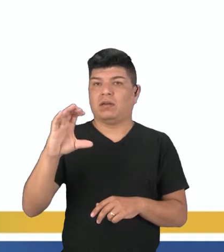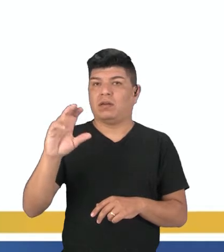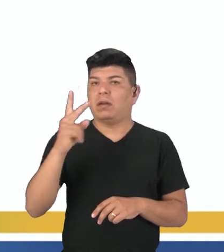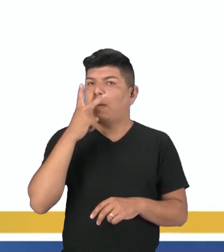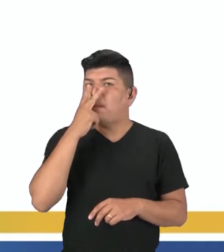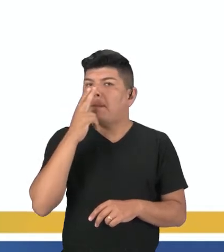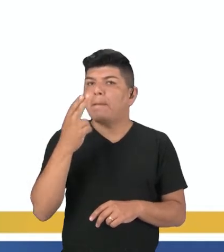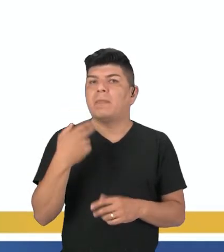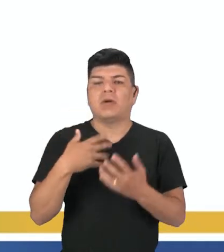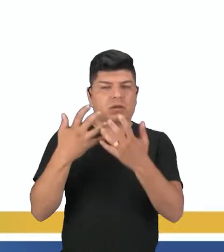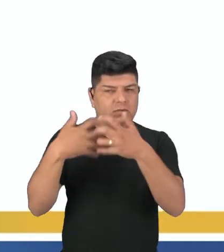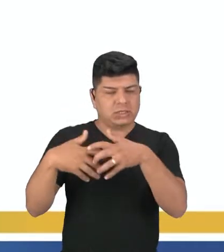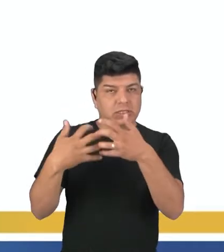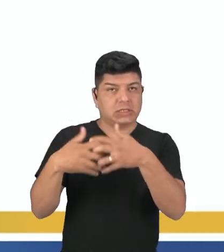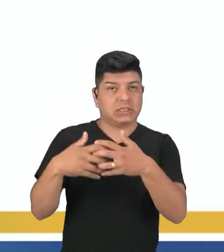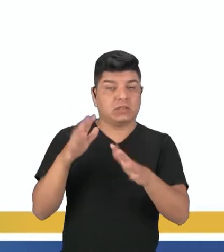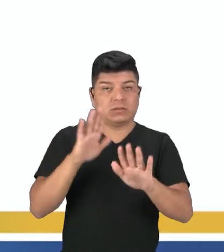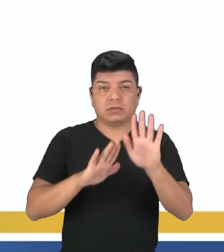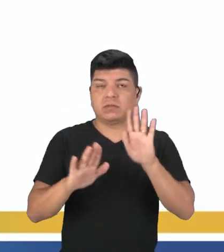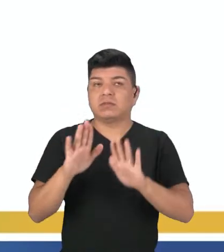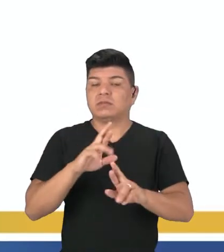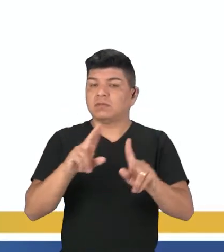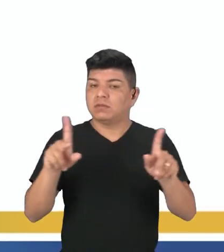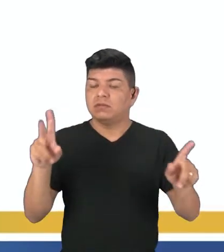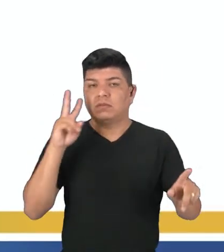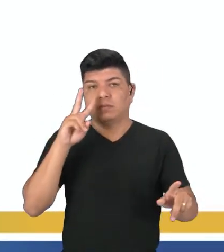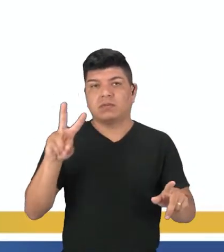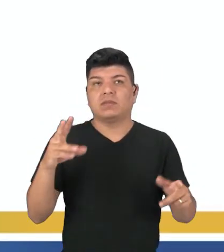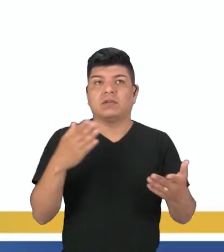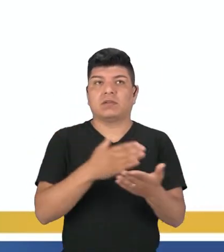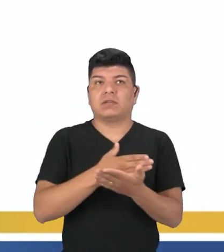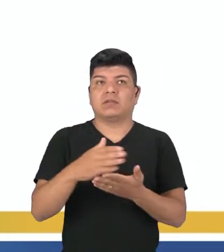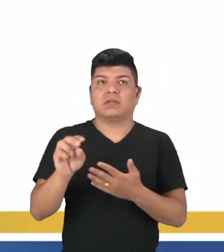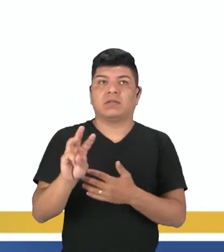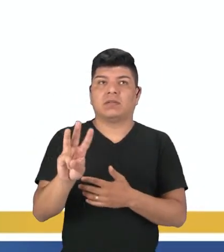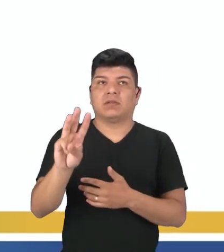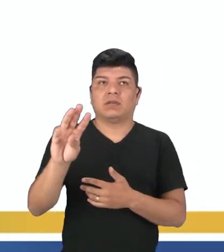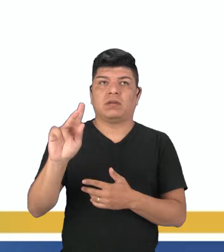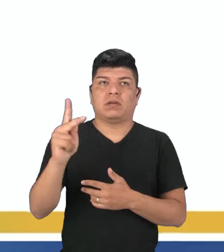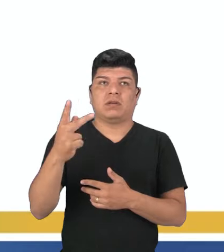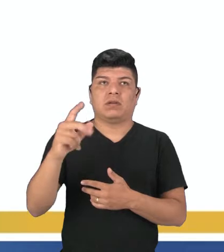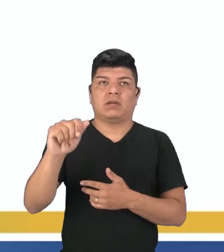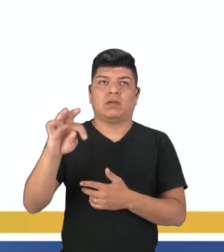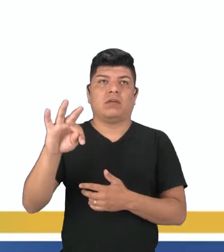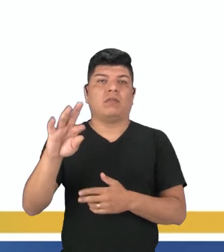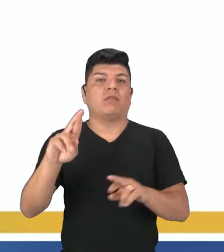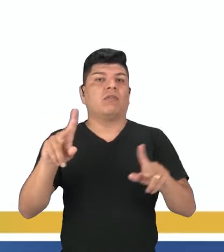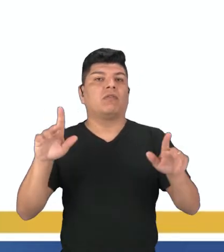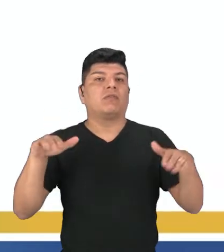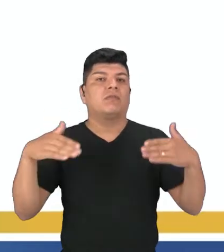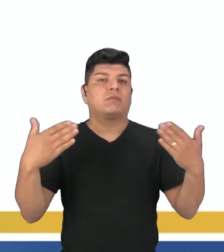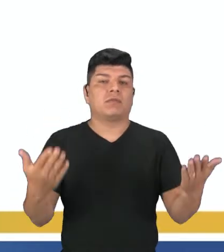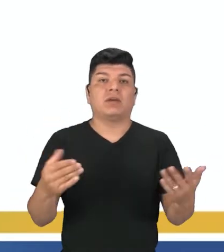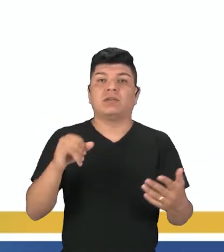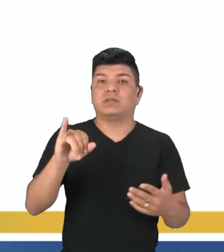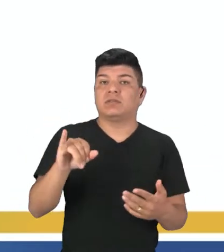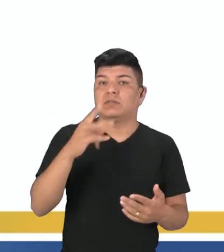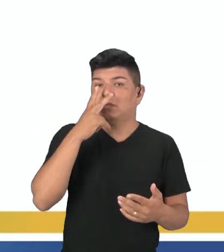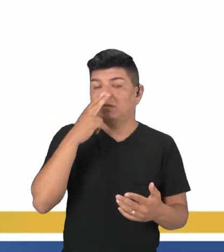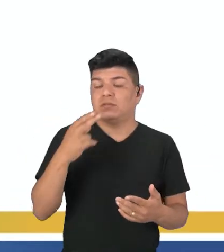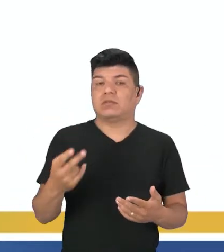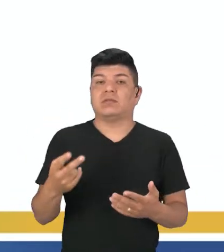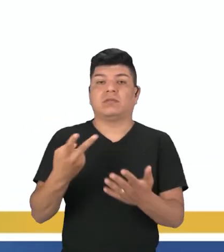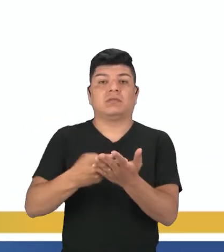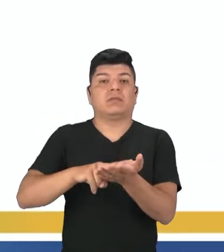Como é que a gente não confunde? A gente vai ver a diferença então. Vamos começar com o what e o which. Qual a diferença dos dois se os dois têm a